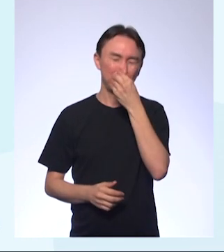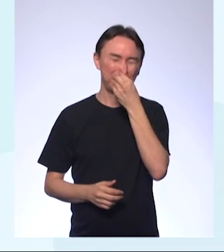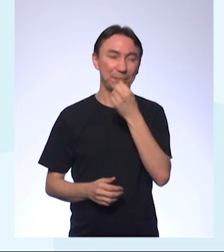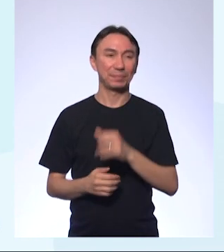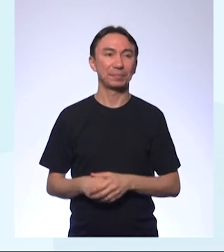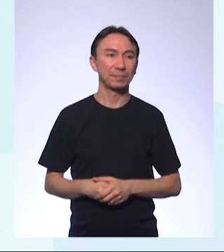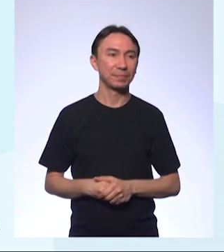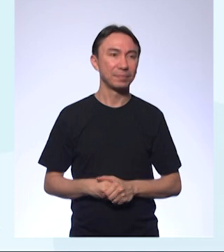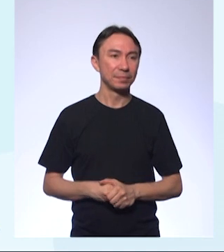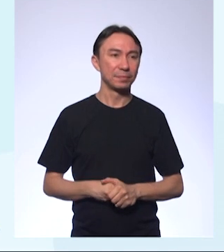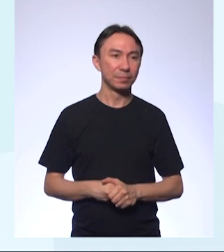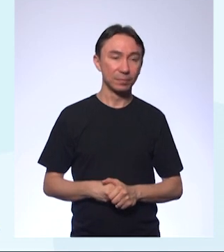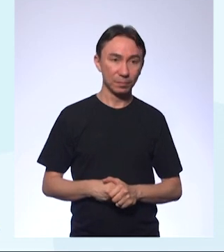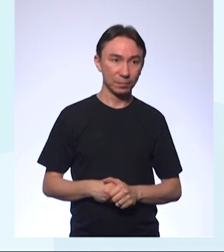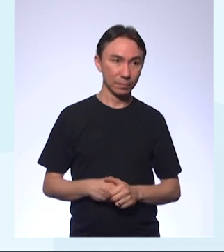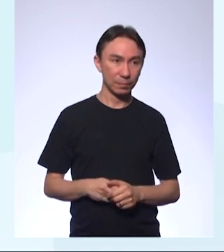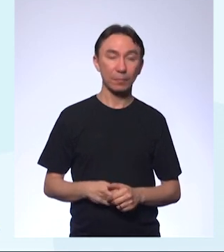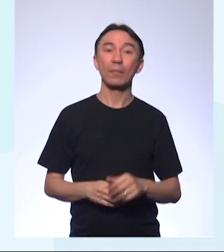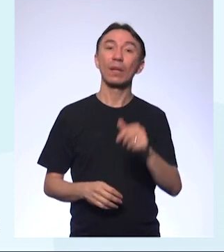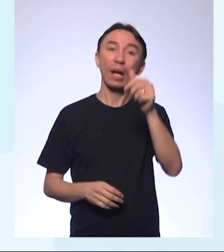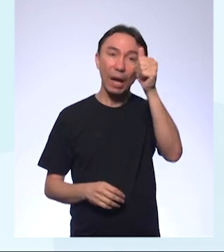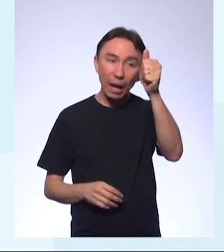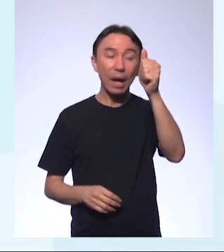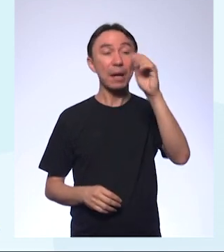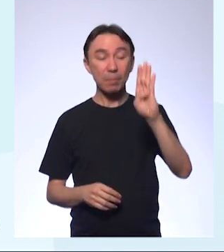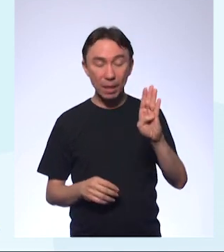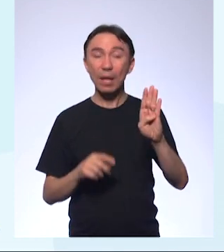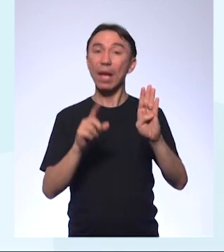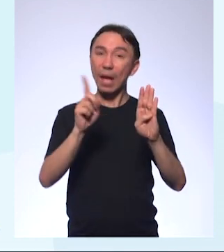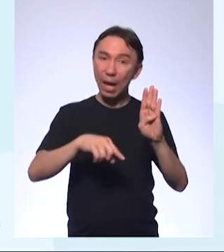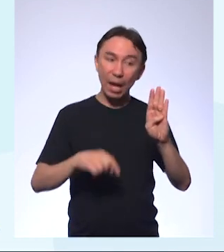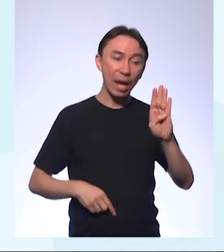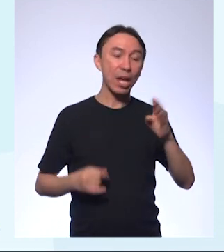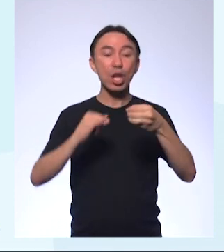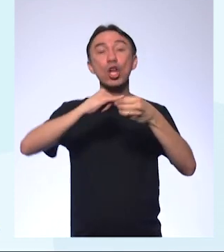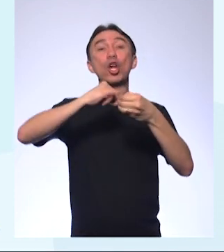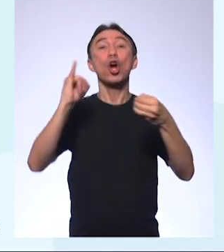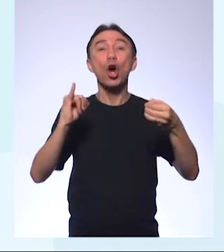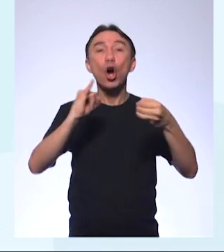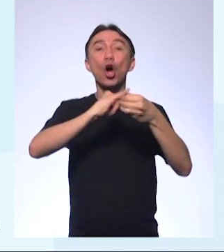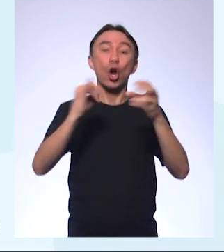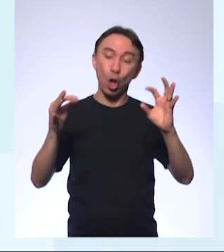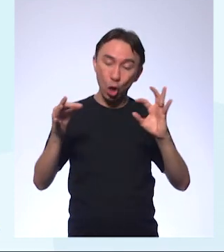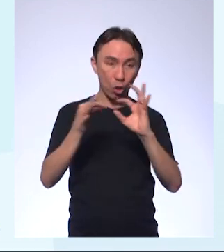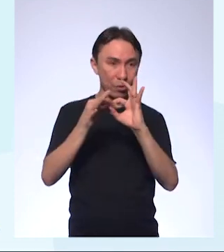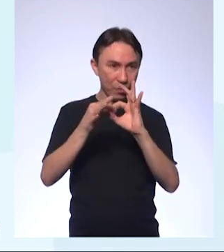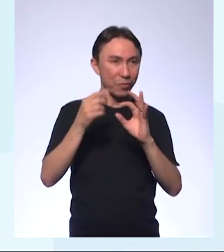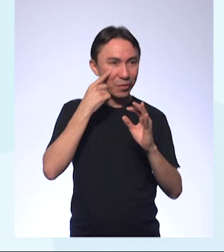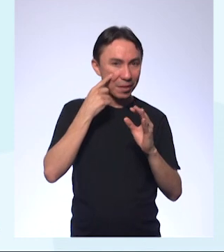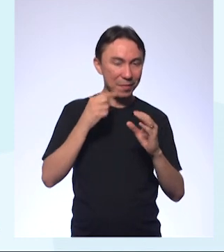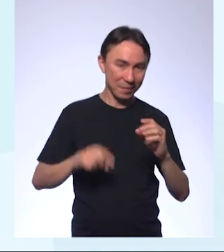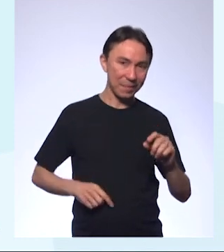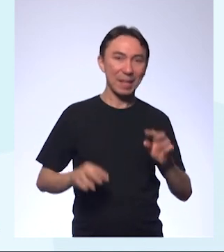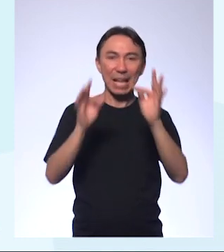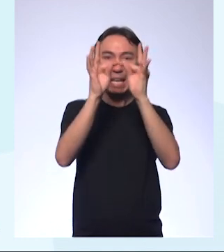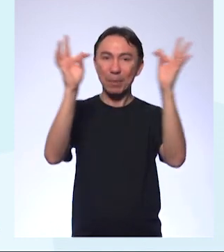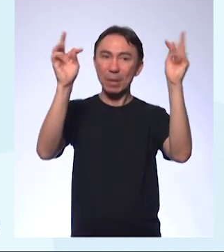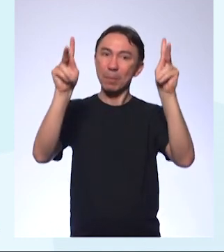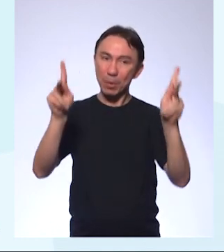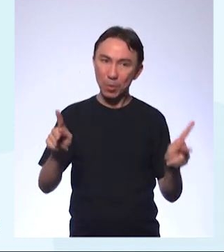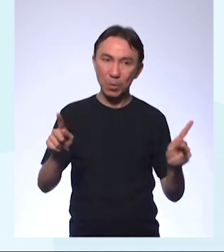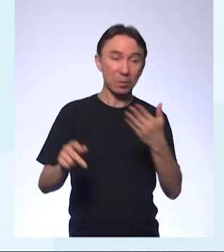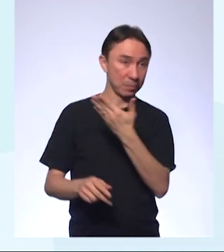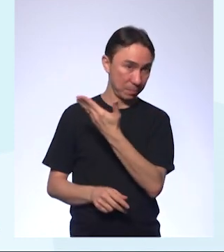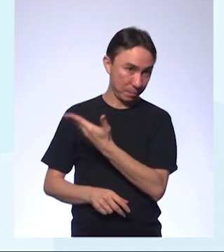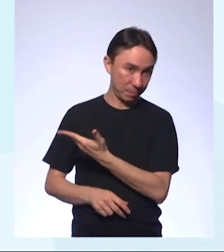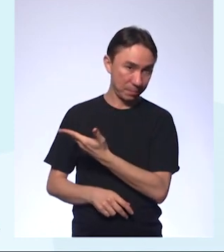Então, aqui, a ligação, o item A e B tem ligação iônica, se a gente for olhar onde eles estão, até na tabela periódica facilita, né?